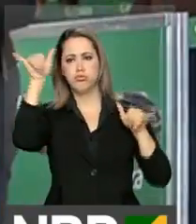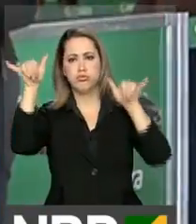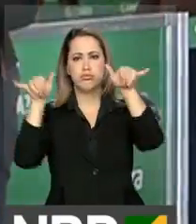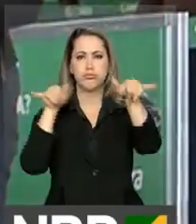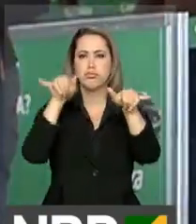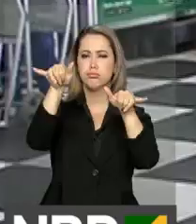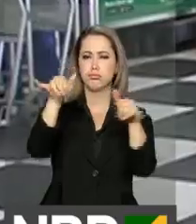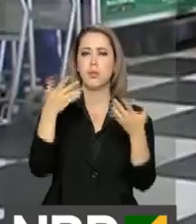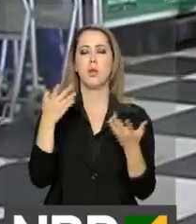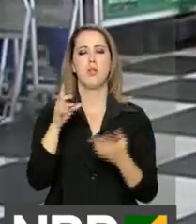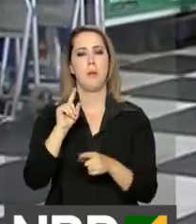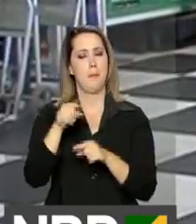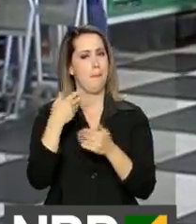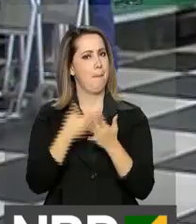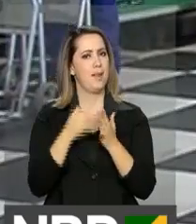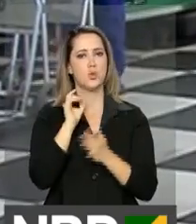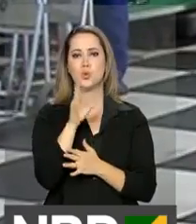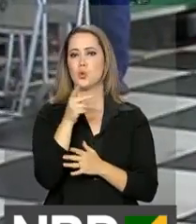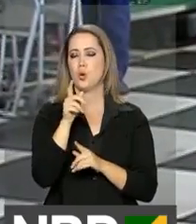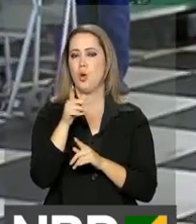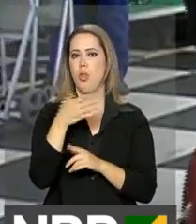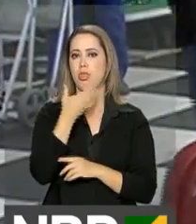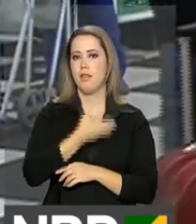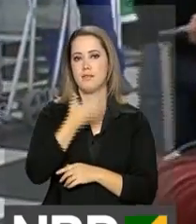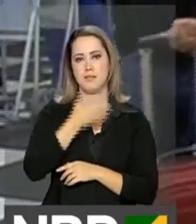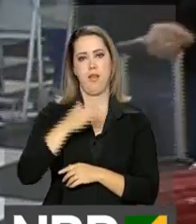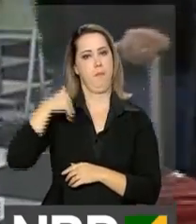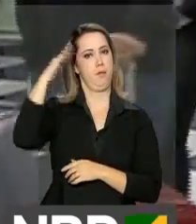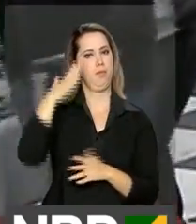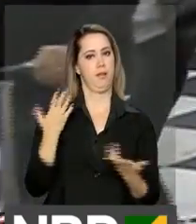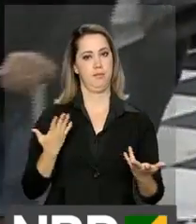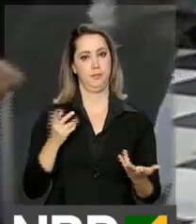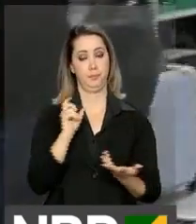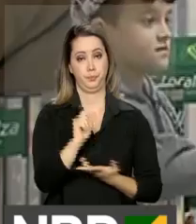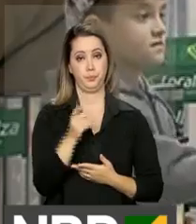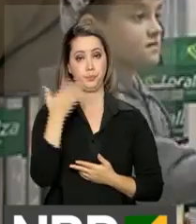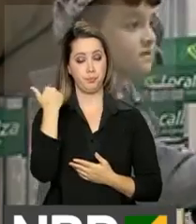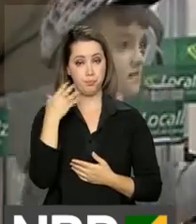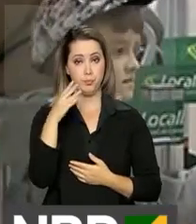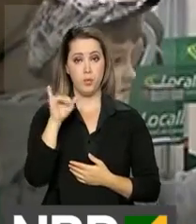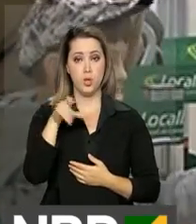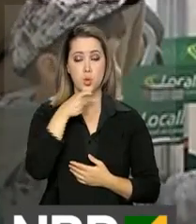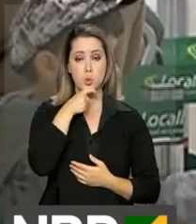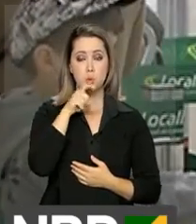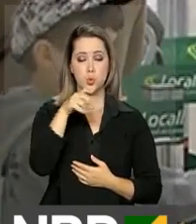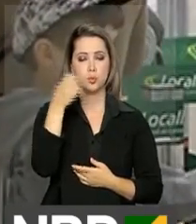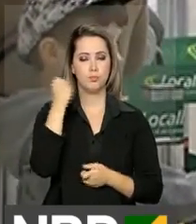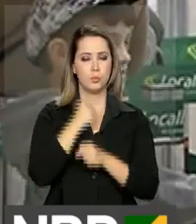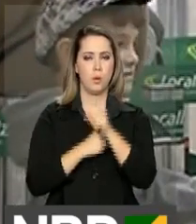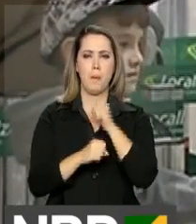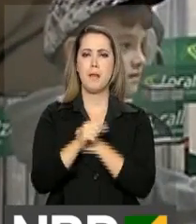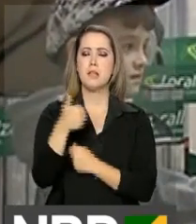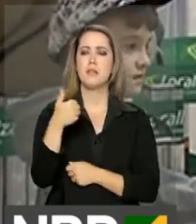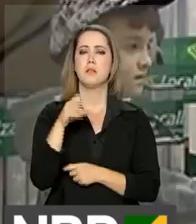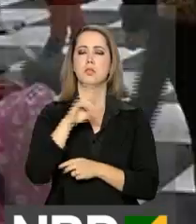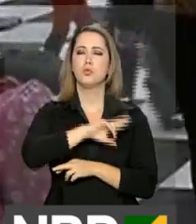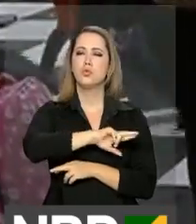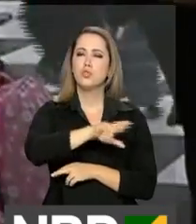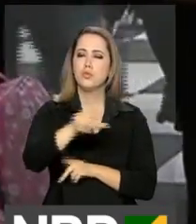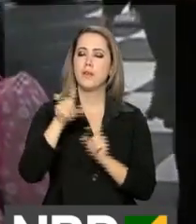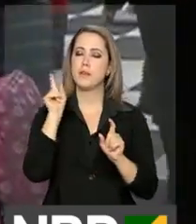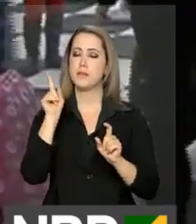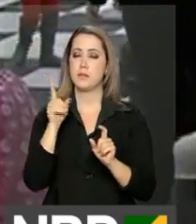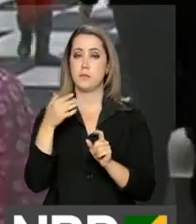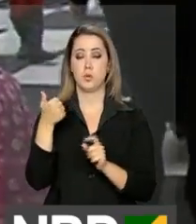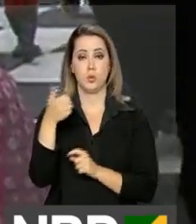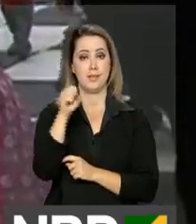de dezembro em julho do ano passado mais de oito milhões de passageiros passaram pelos 108 principais terminais aéreos do país